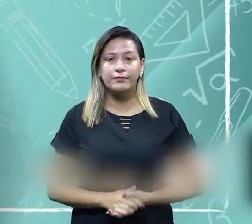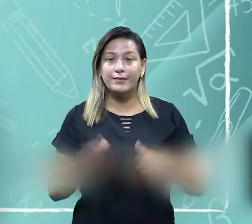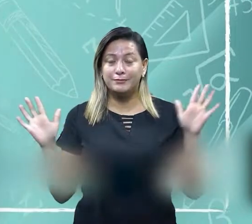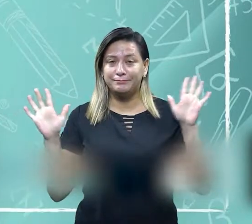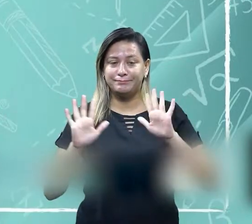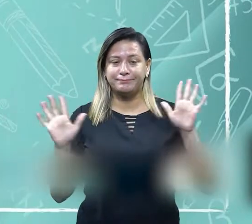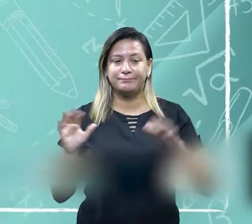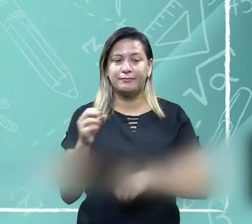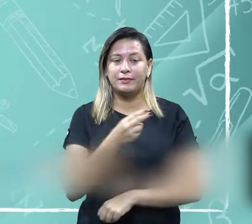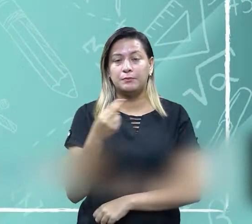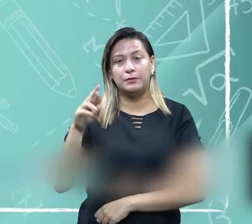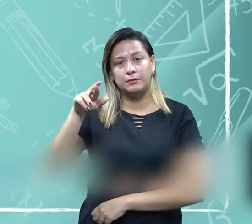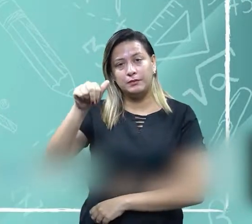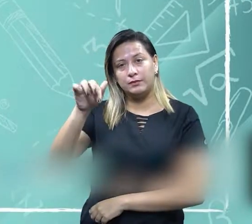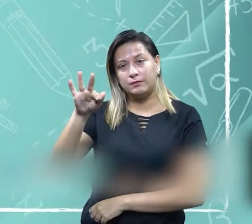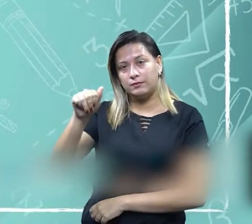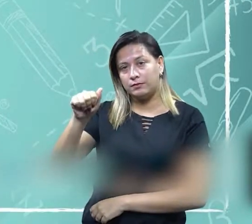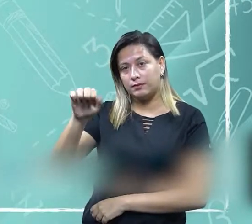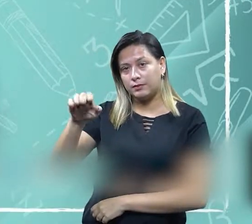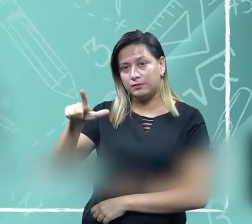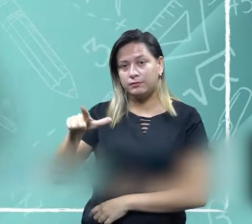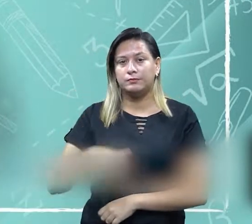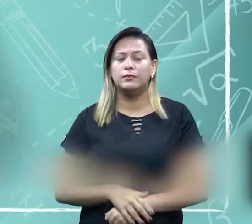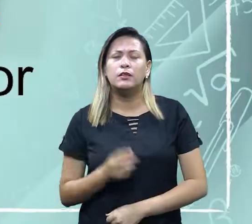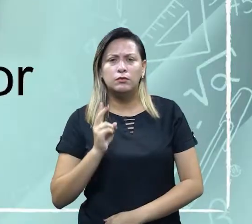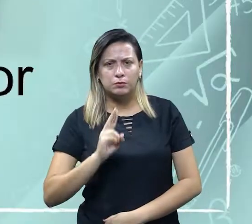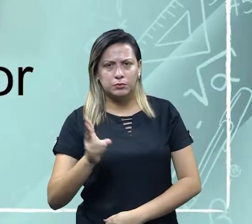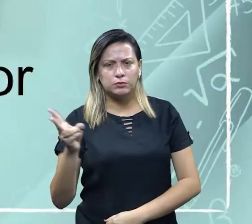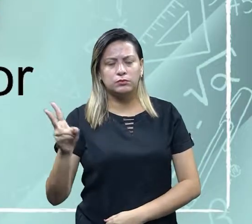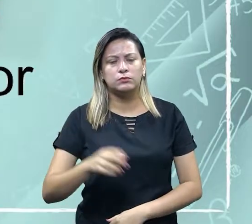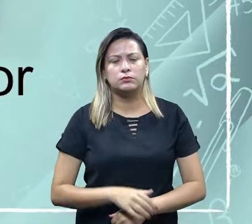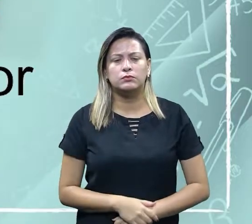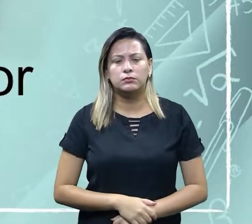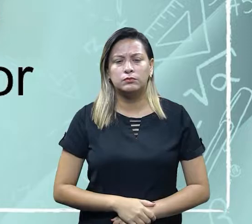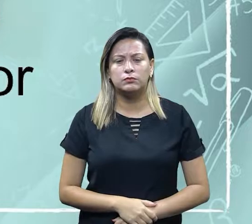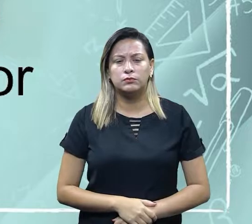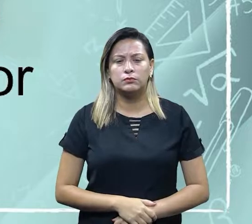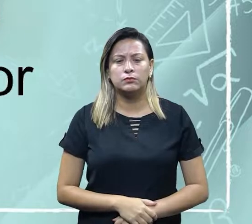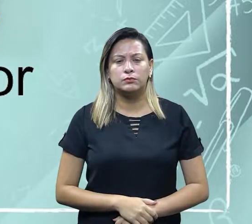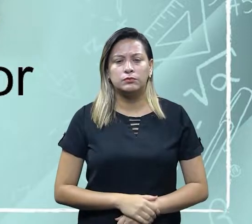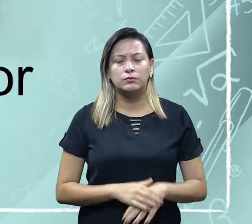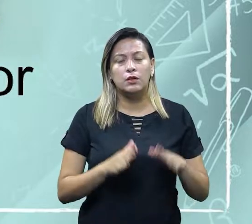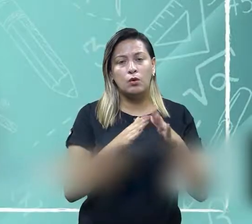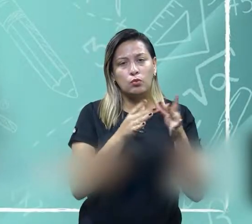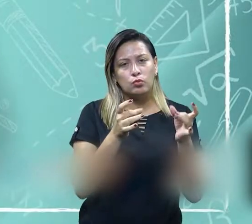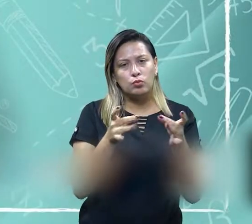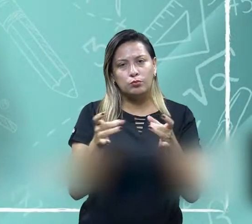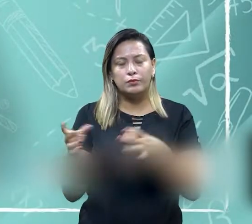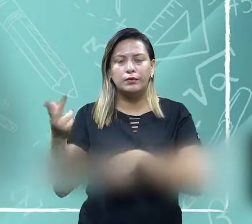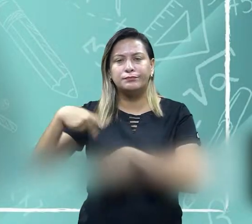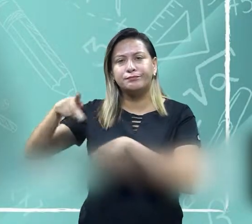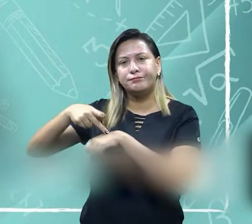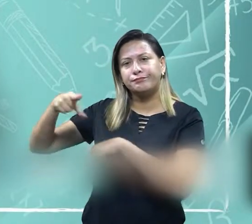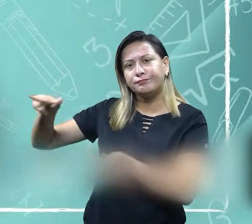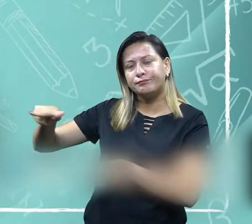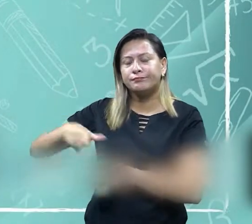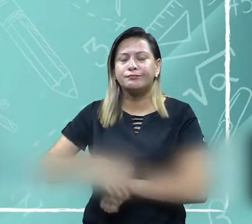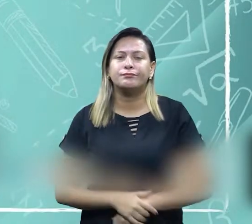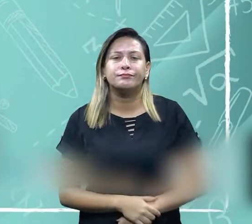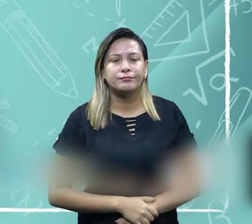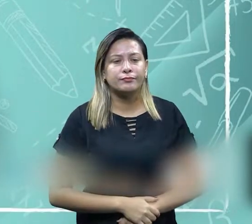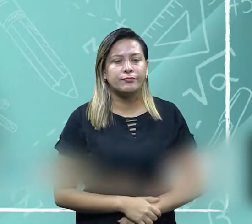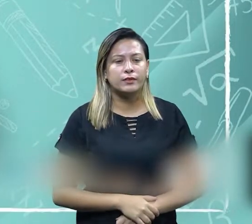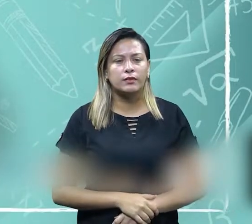Olá, sou o professor Rafael. Nós vamos dar continuidade do assunto comércio exterior. Só para ficar